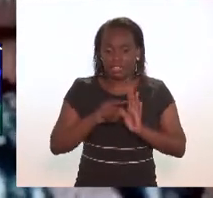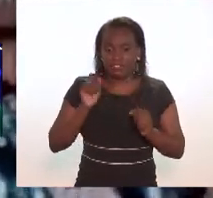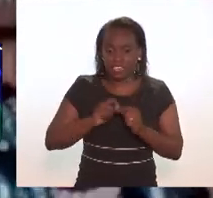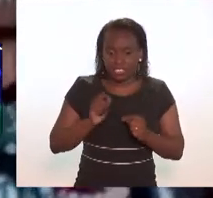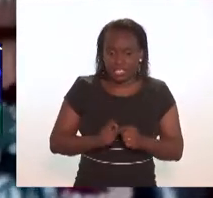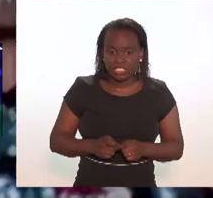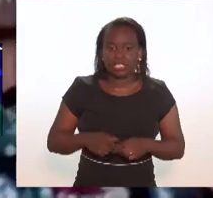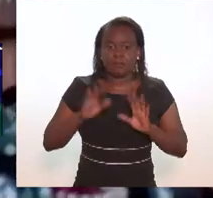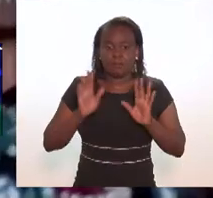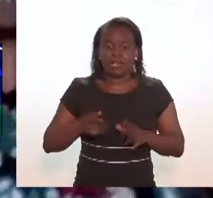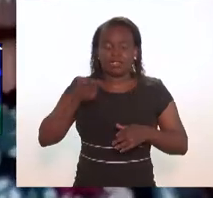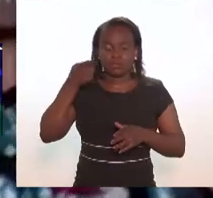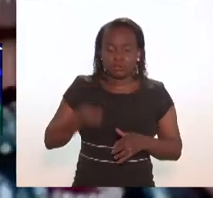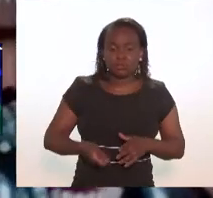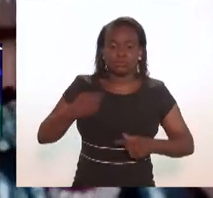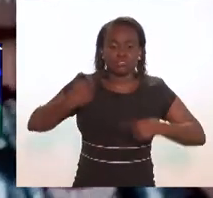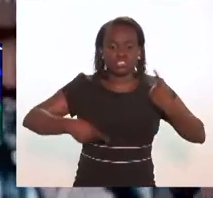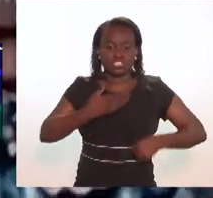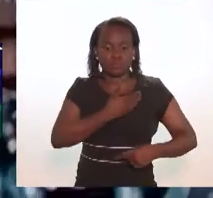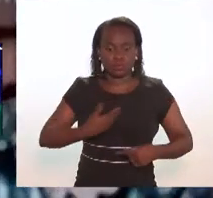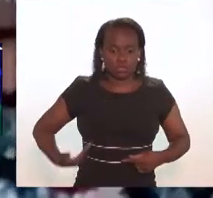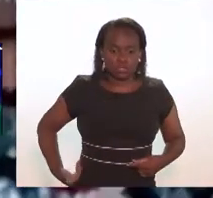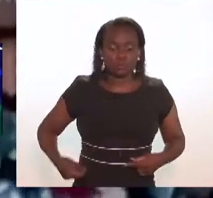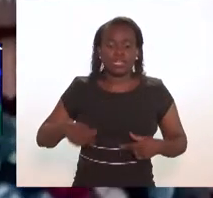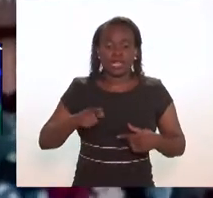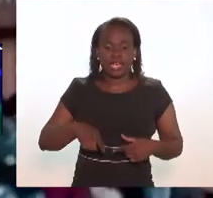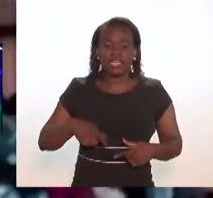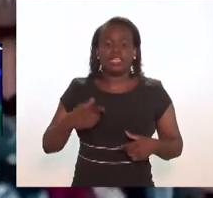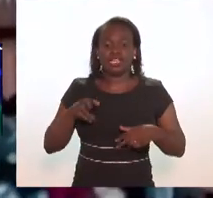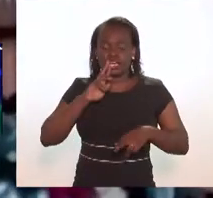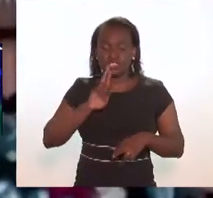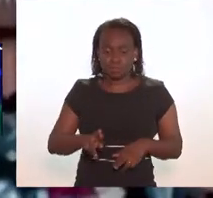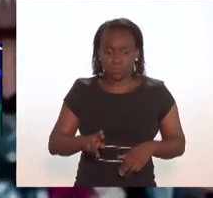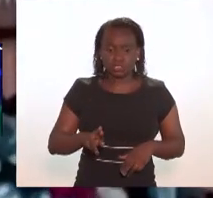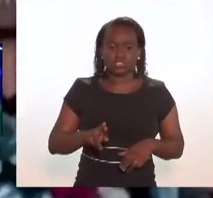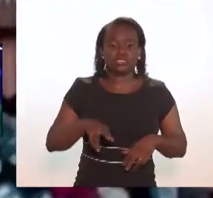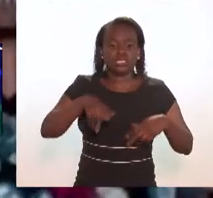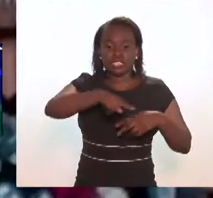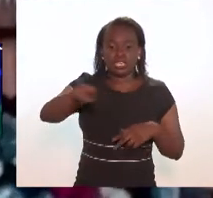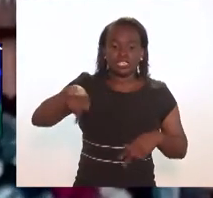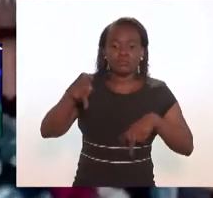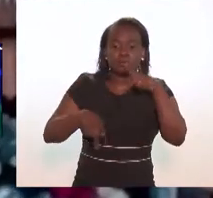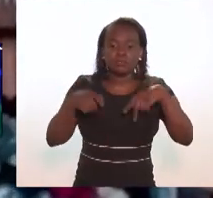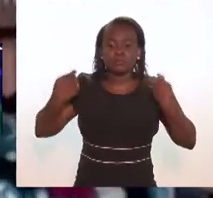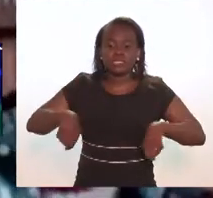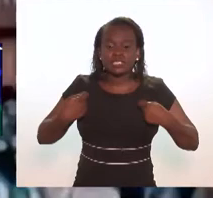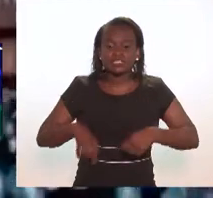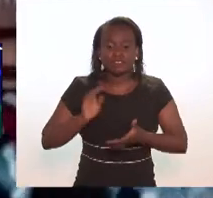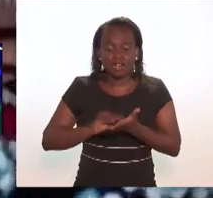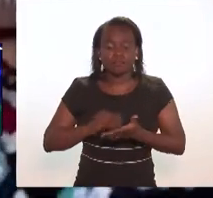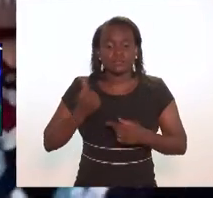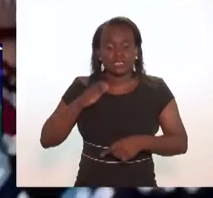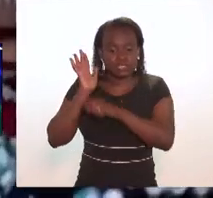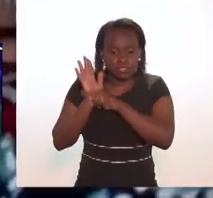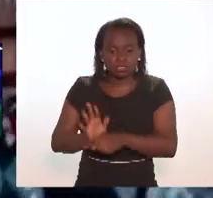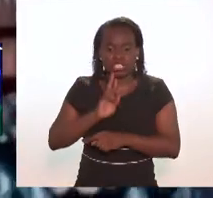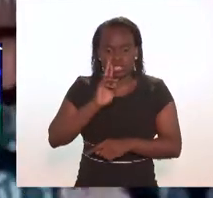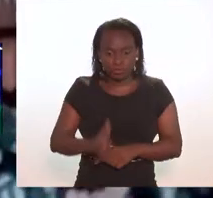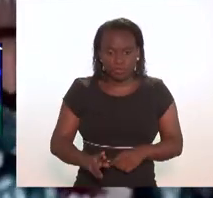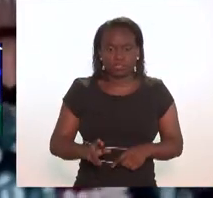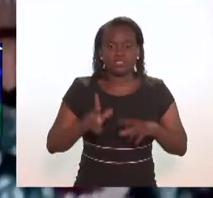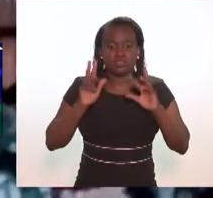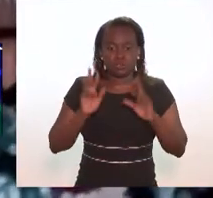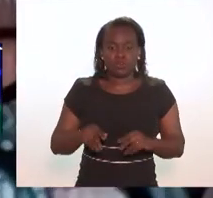se efetive como política pública, para que ela responda à necessidade de um povo que, como